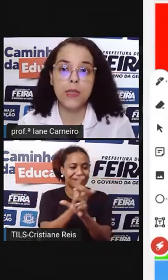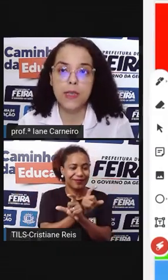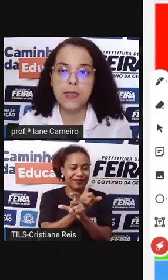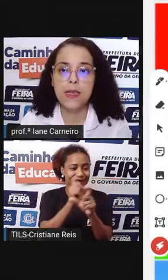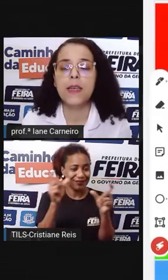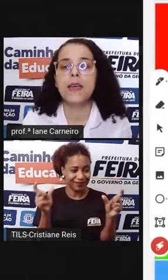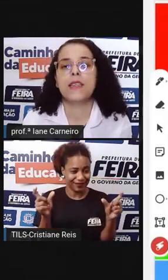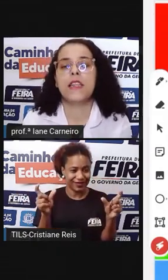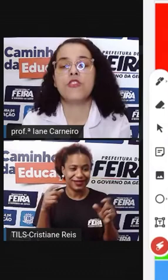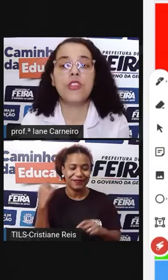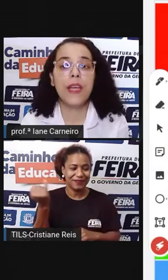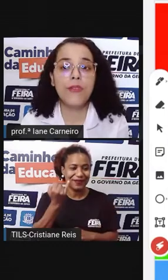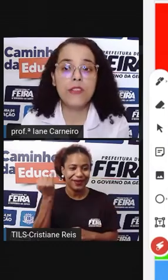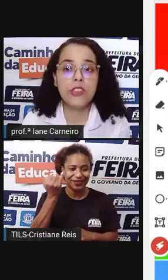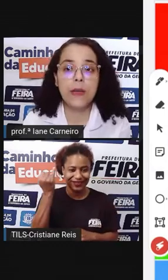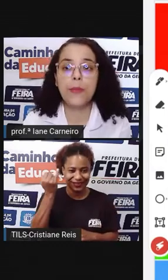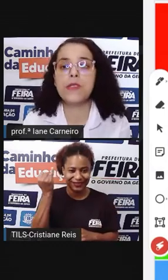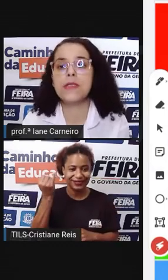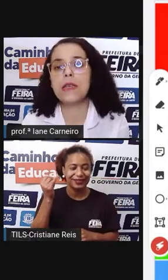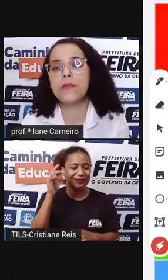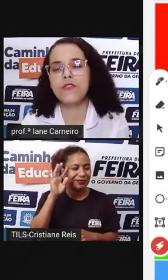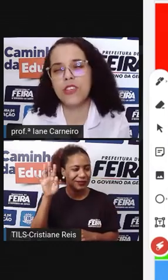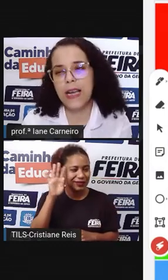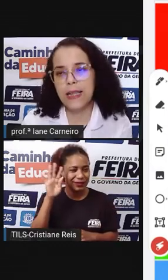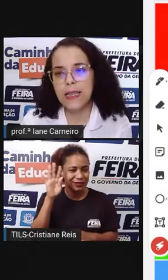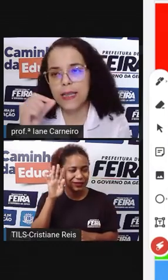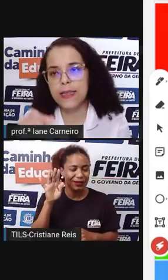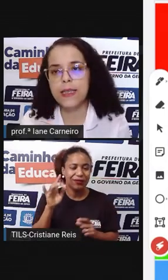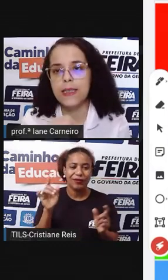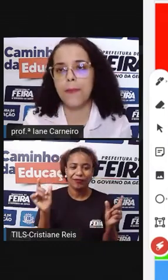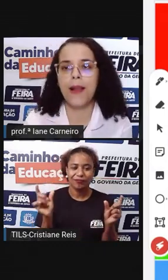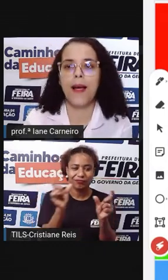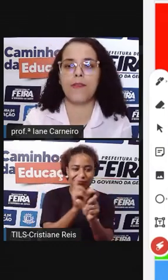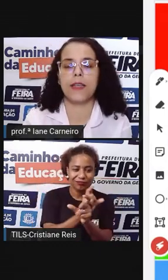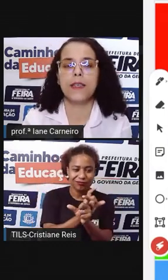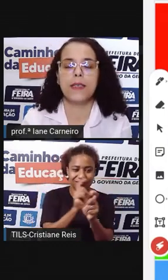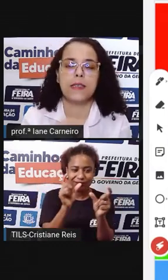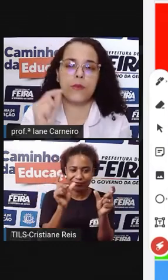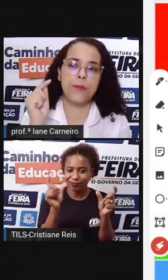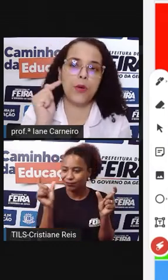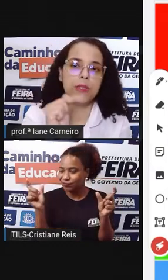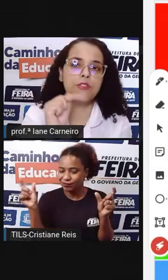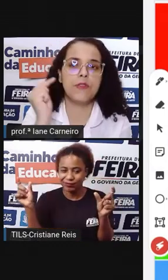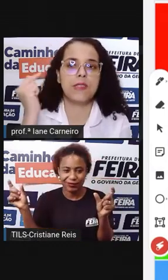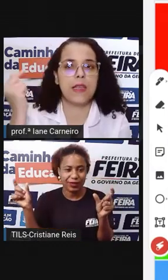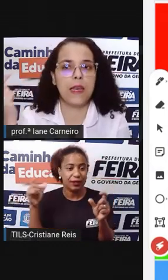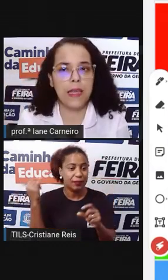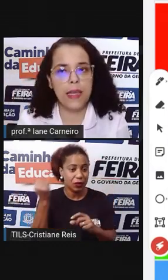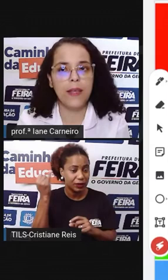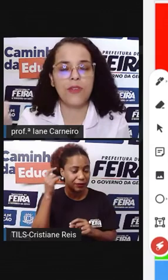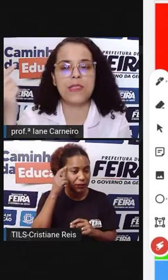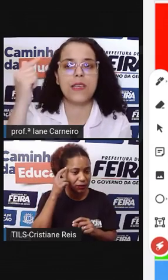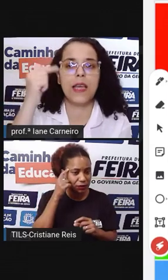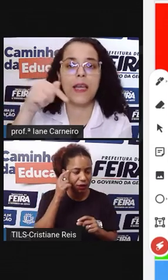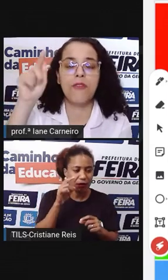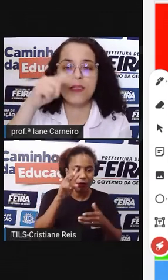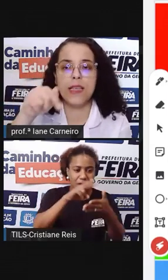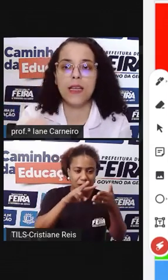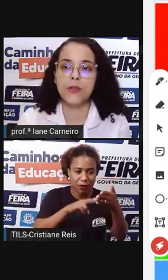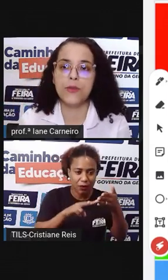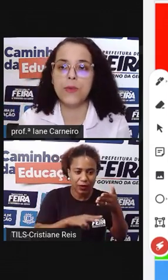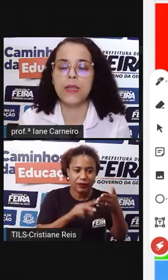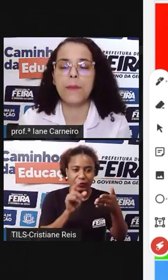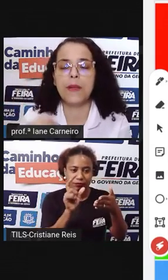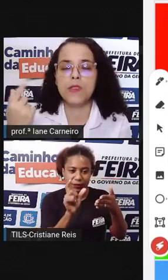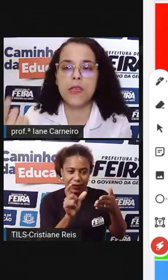a importância da gente refletir na posição, né, de cada letrinha na palavra. Então, é importante você ler, refazer